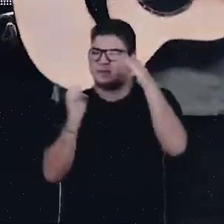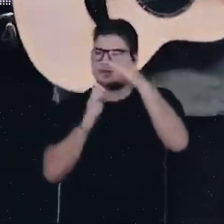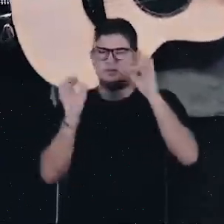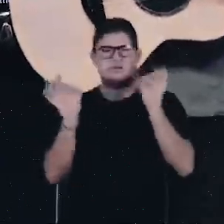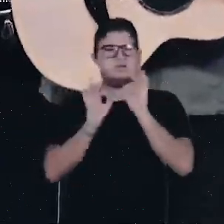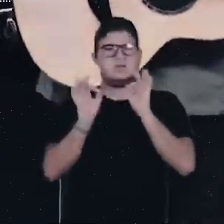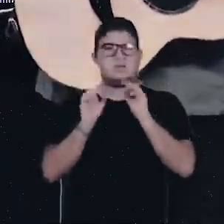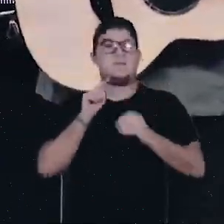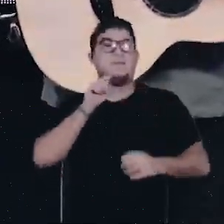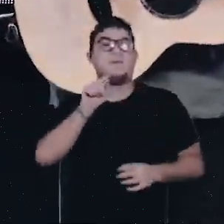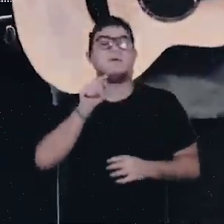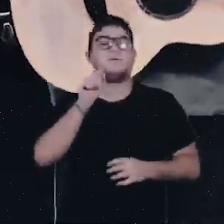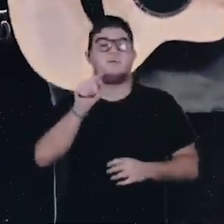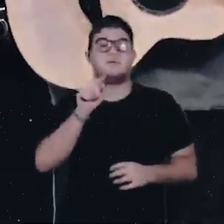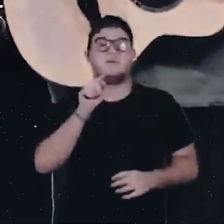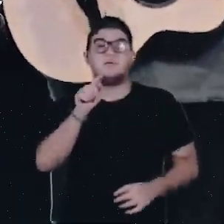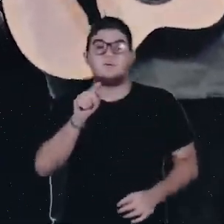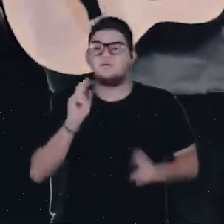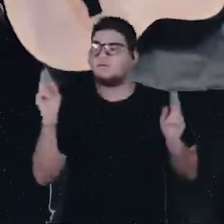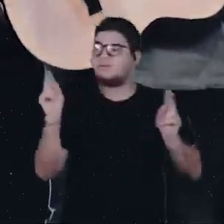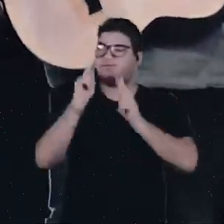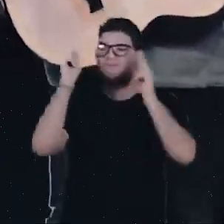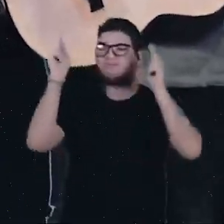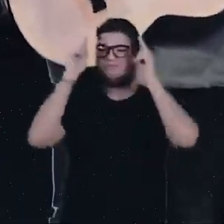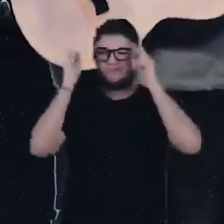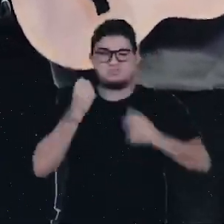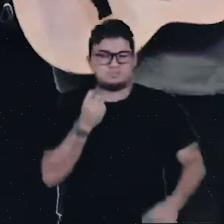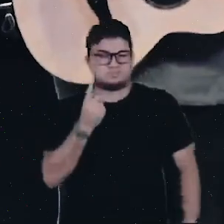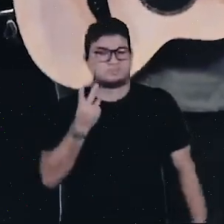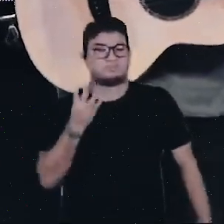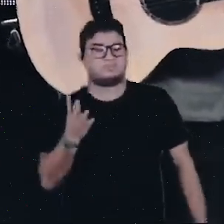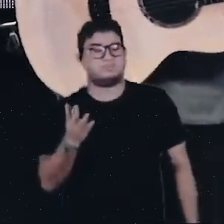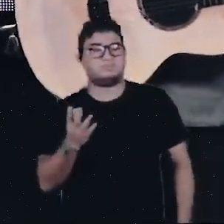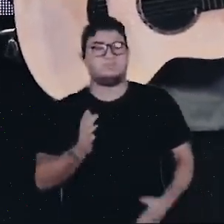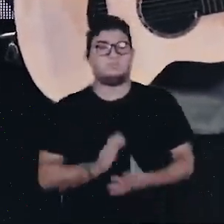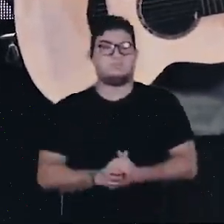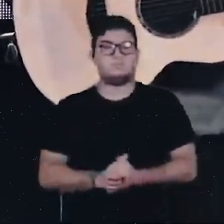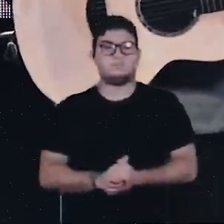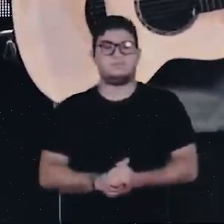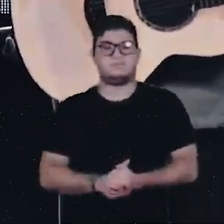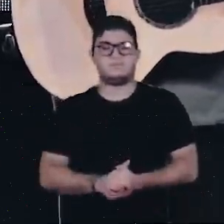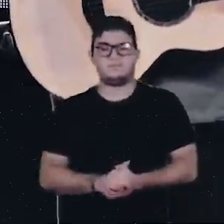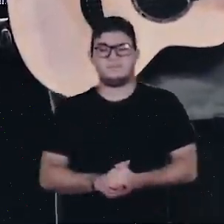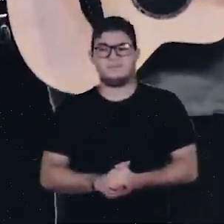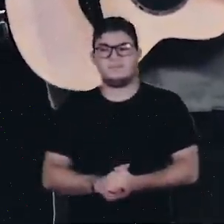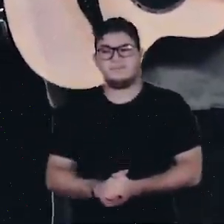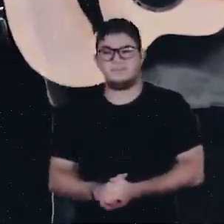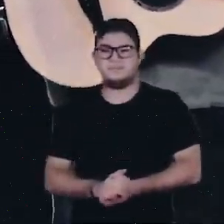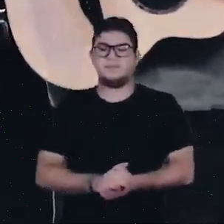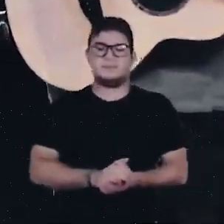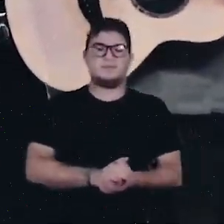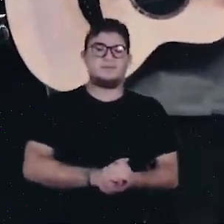você. Quanto você acha que você vale? Quanto você acha que você vale?